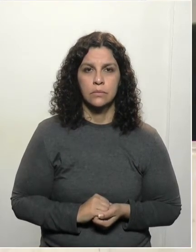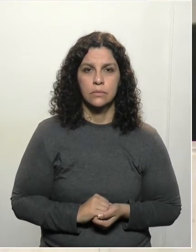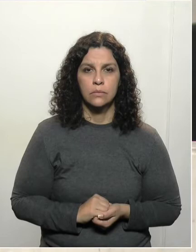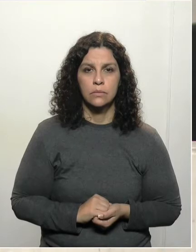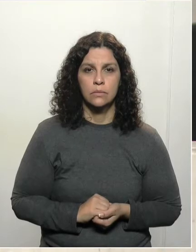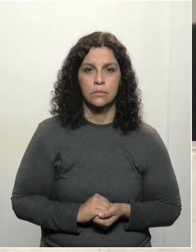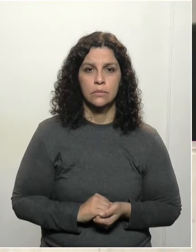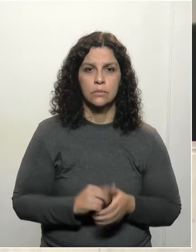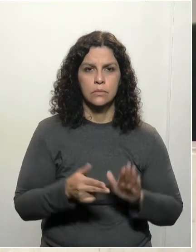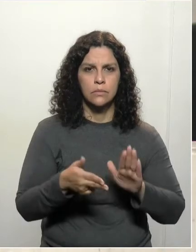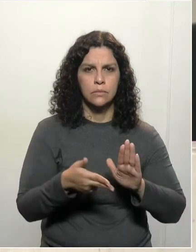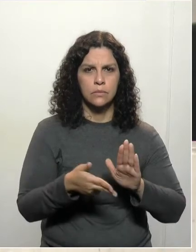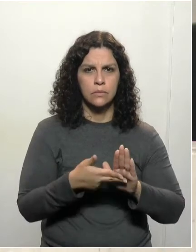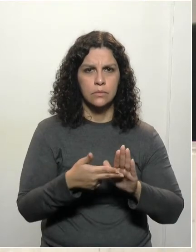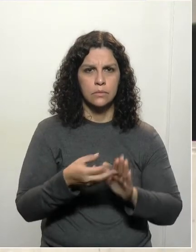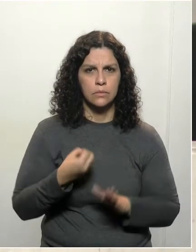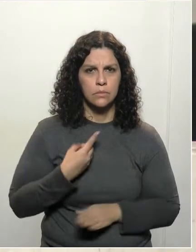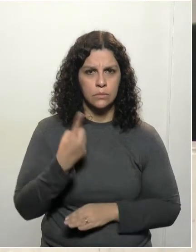a emenda número 1.